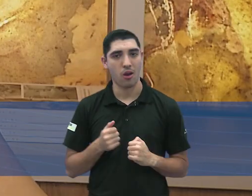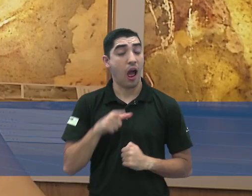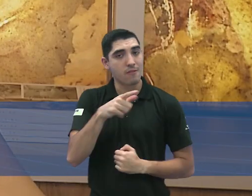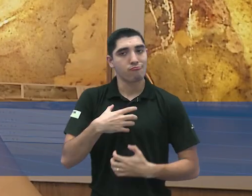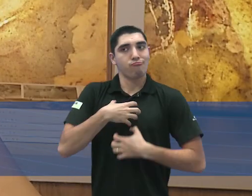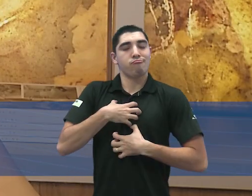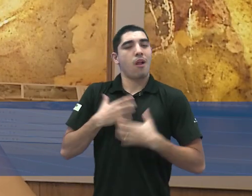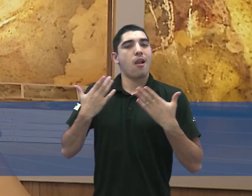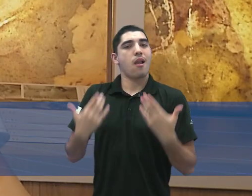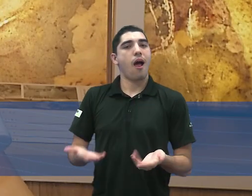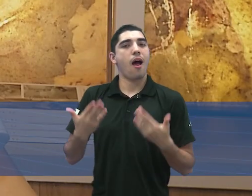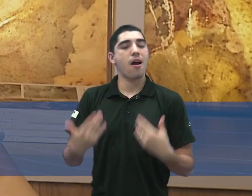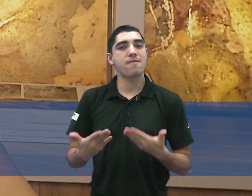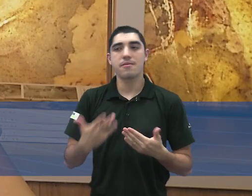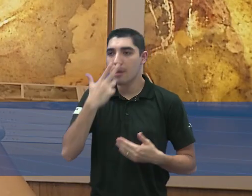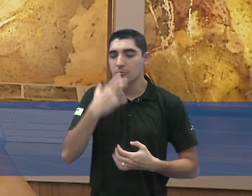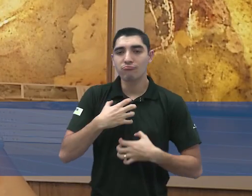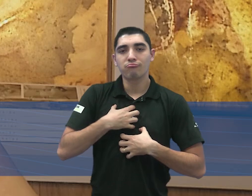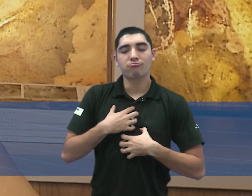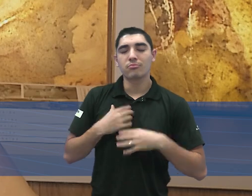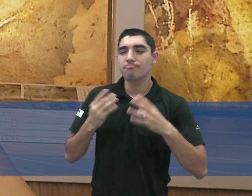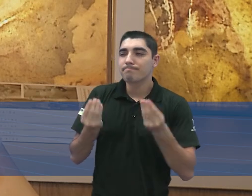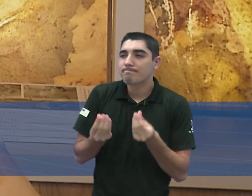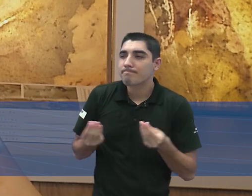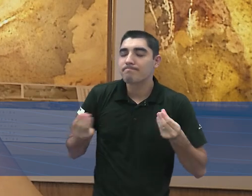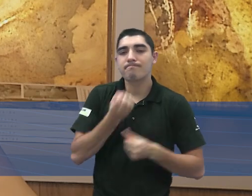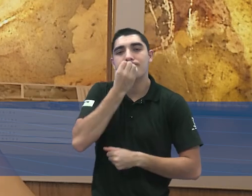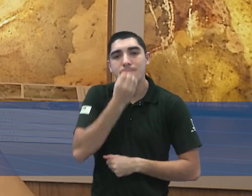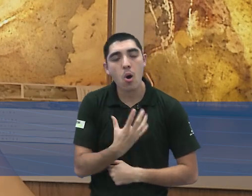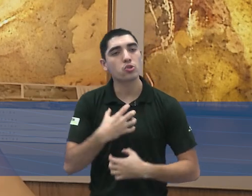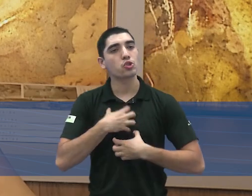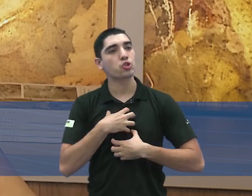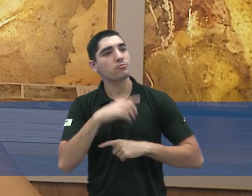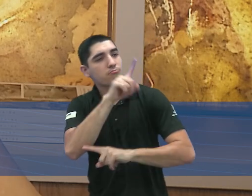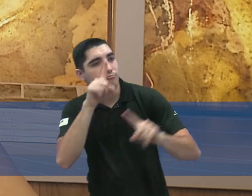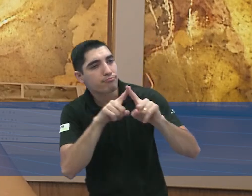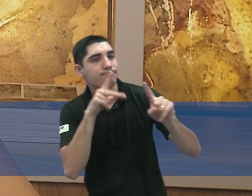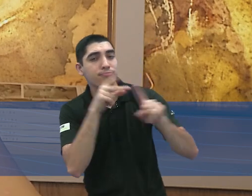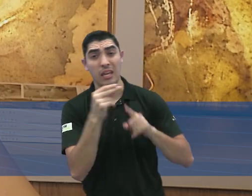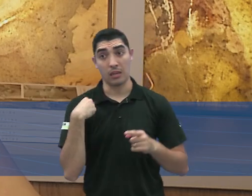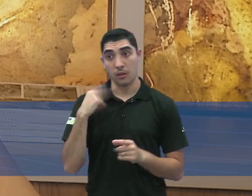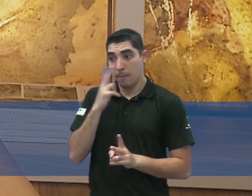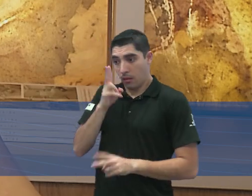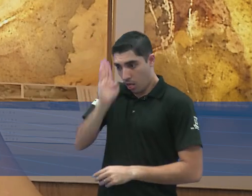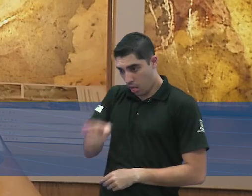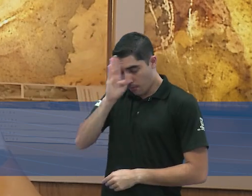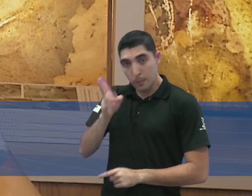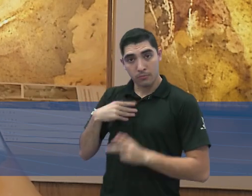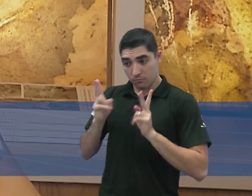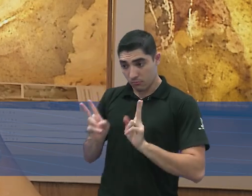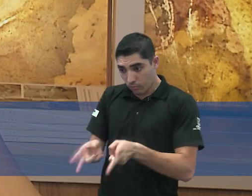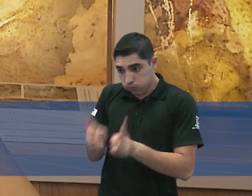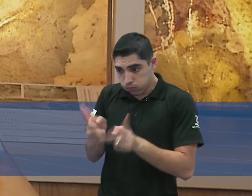você faz isso com muito mais leveza e com muito mais delicadeza e com muito mais sentido, que é importante. Você sai do automático,